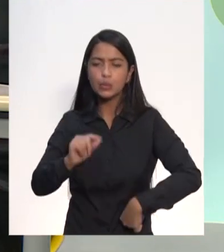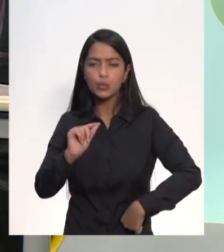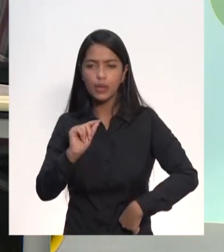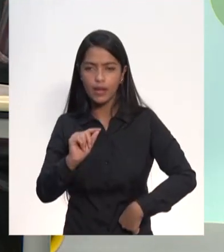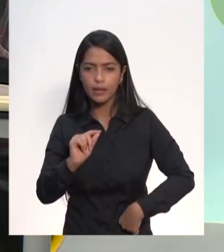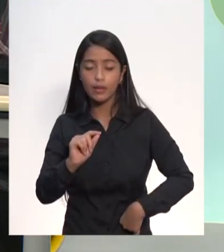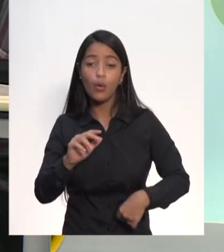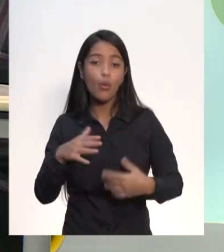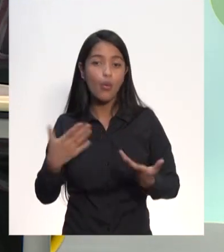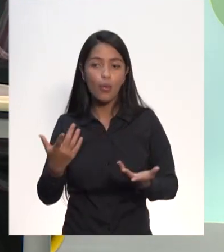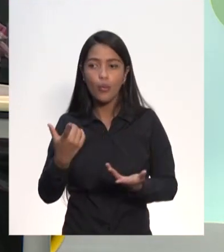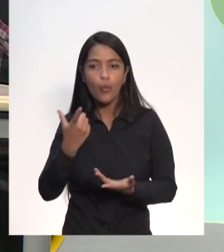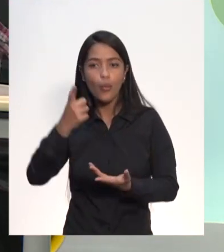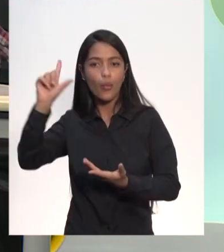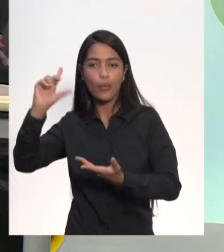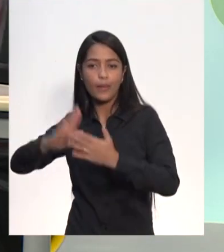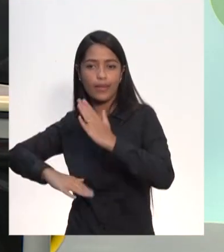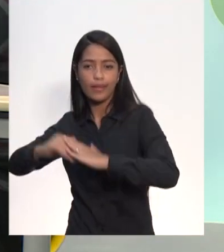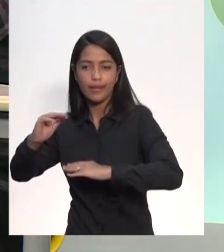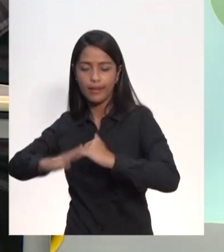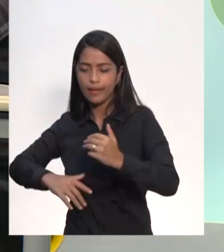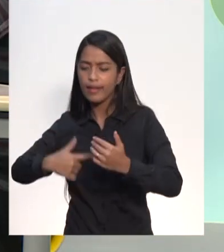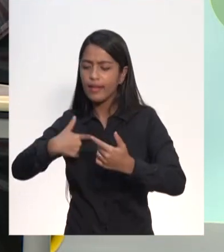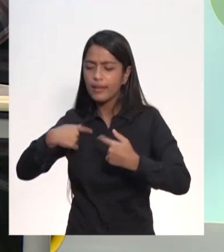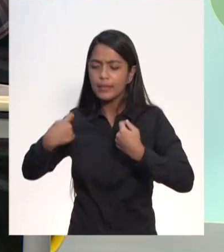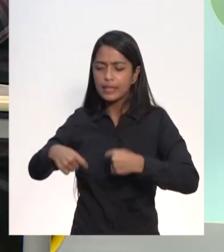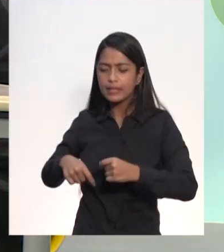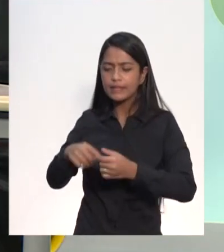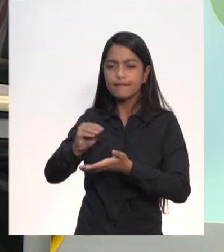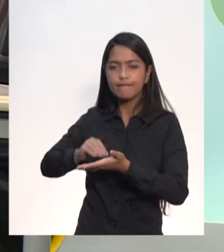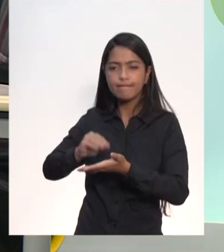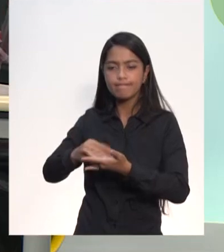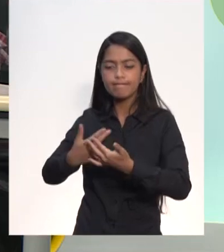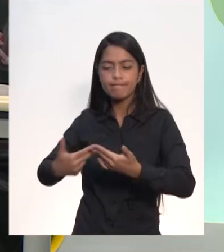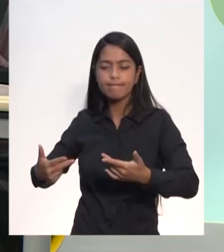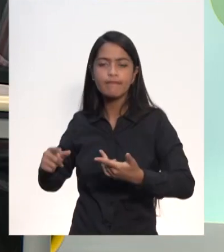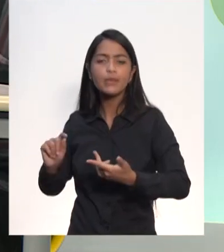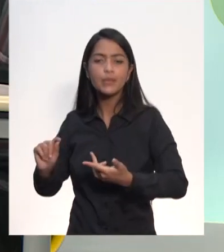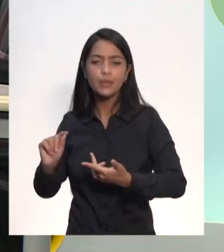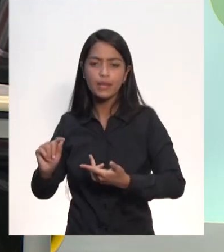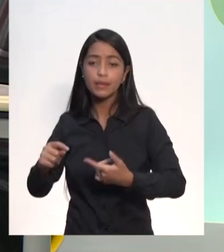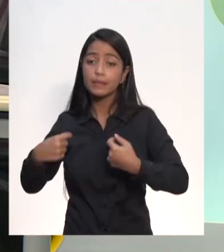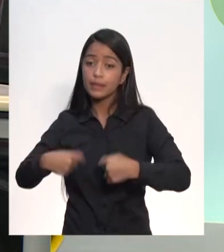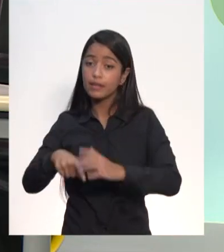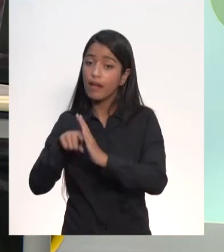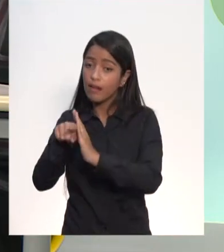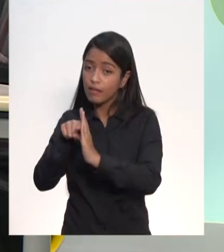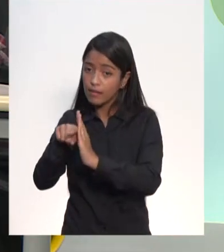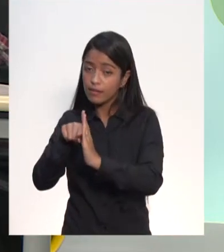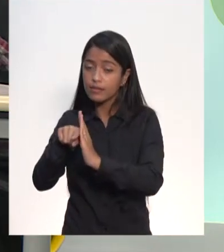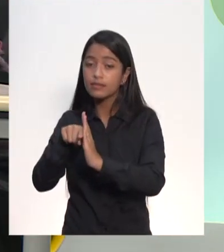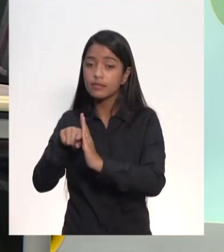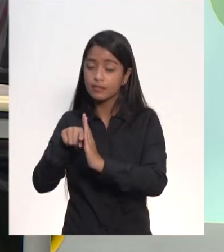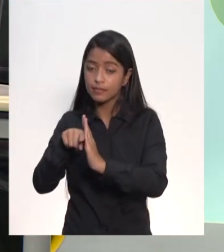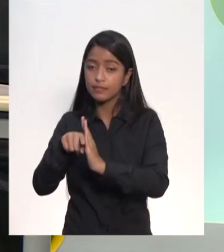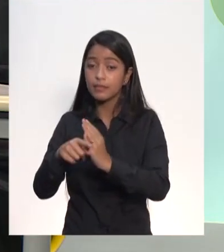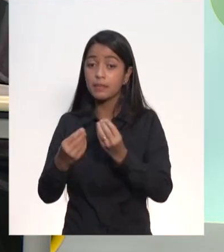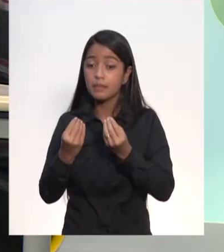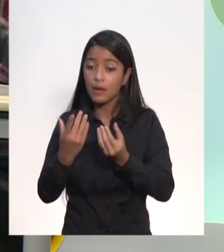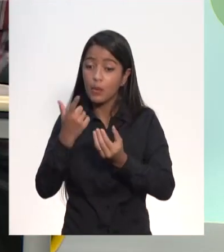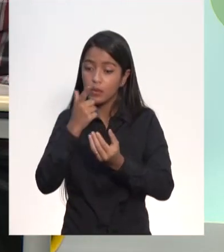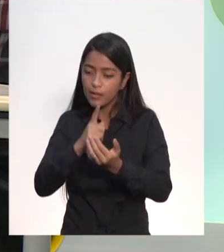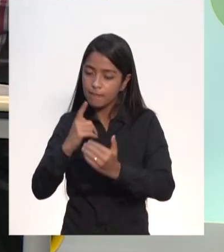ou outra que vocês tenham verificado de acordo com a realidade possa ser